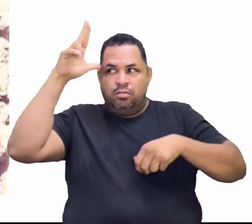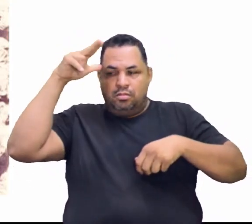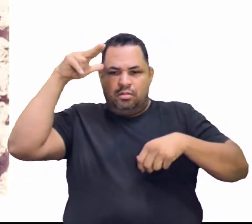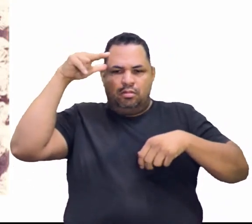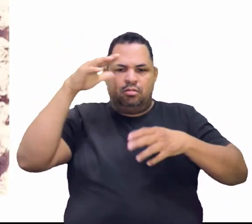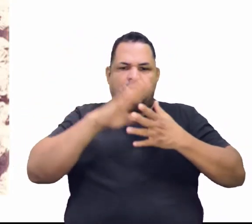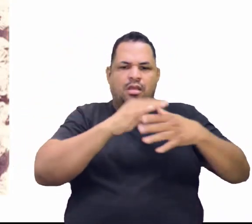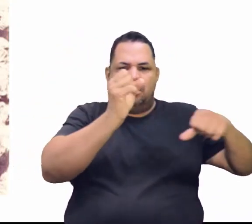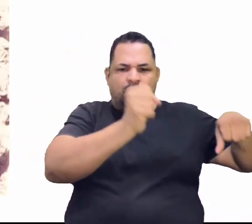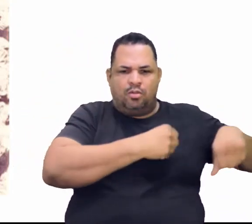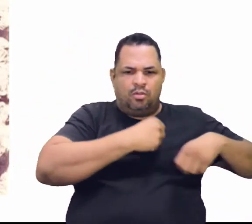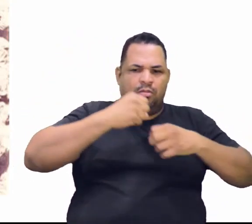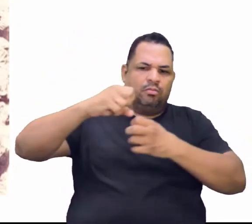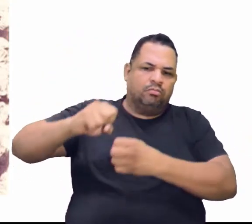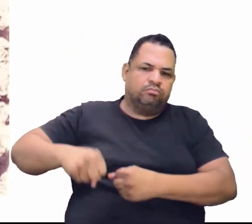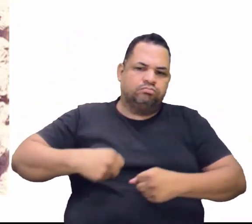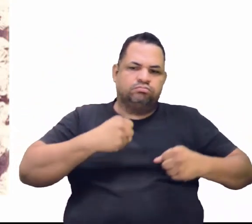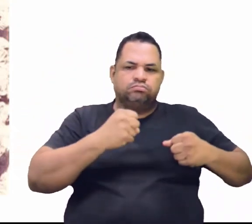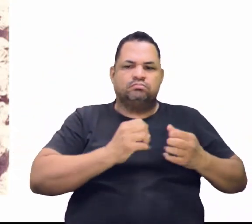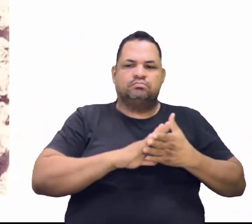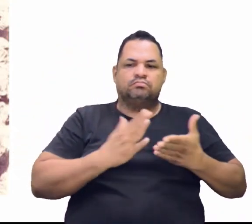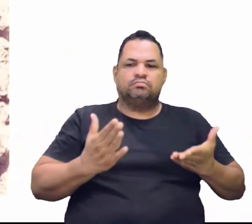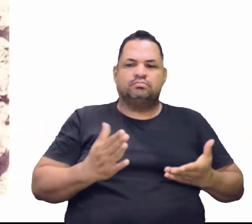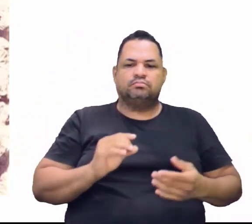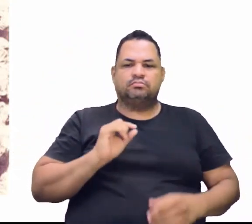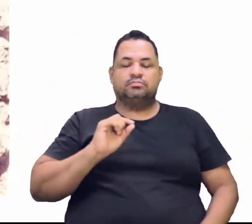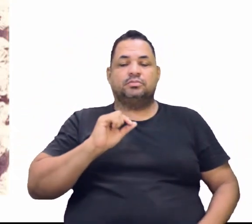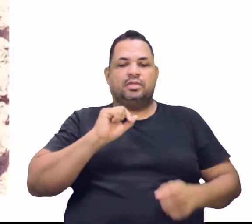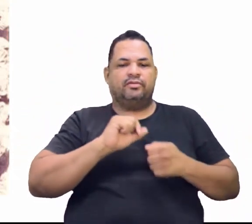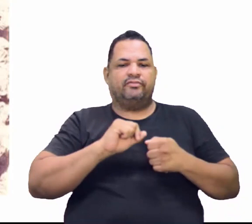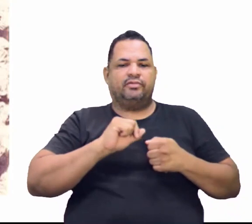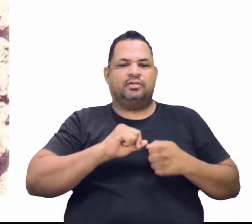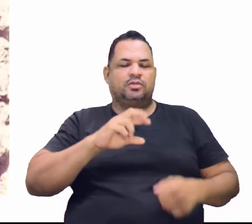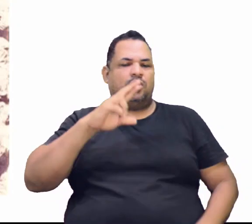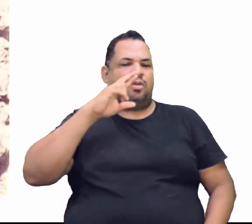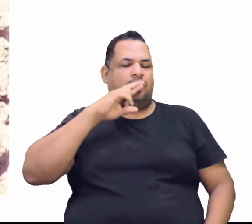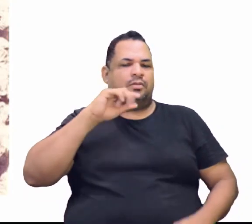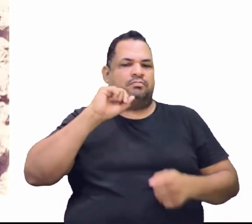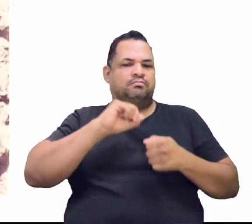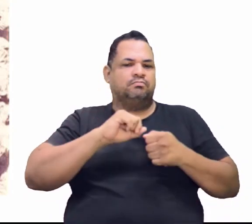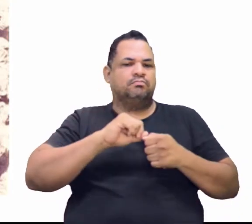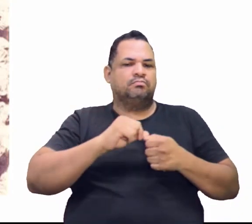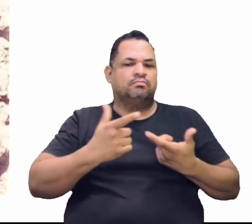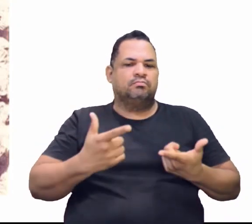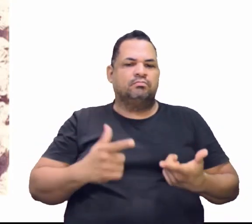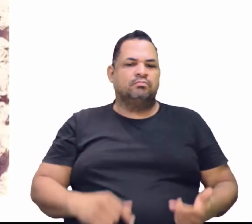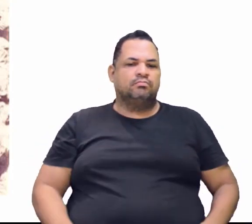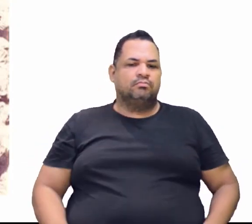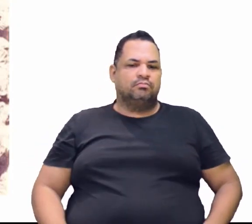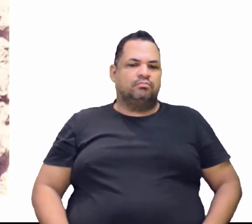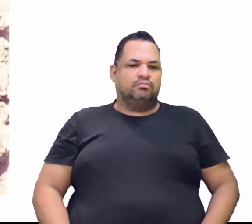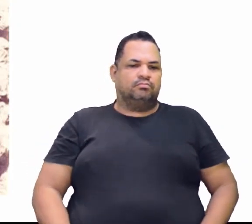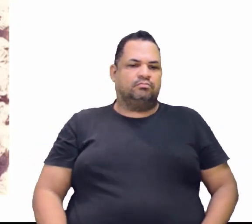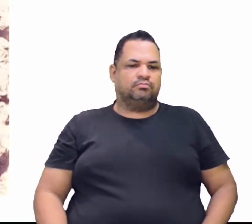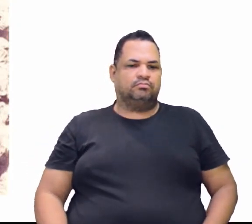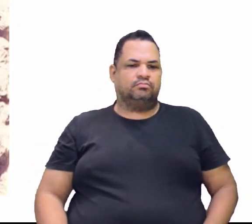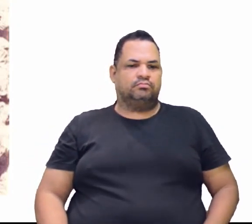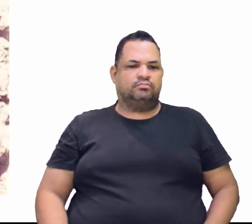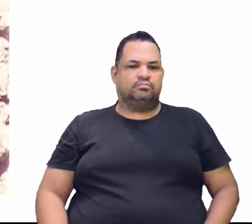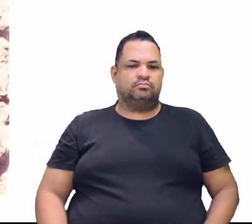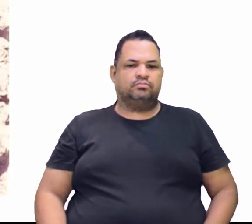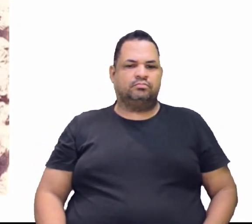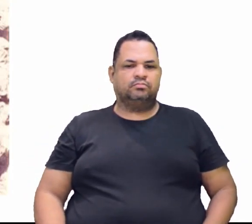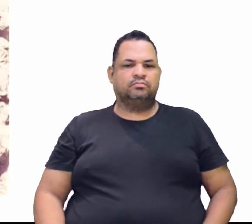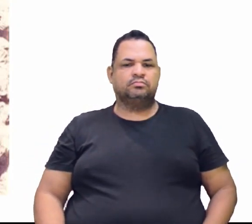cavalo, canoa. Era isso que era feito com o Rondon. Rondon fazia dessa forma. Olha